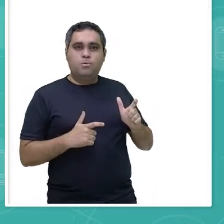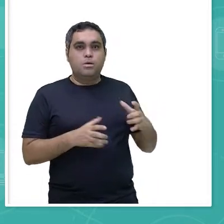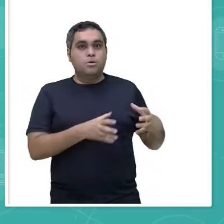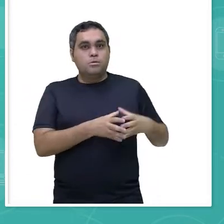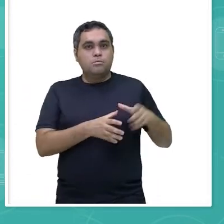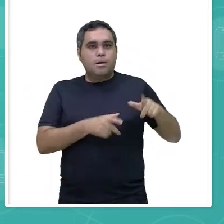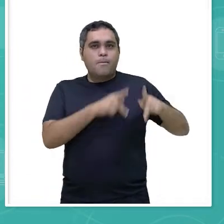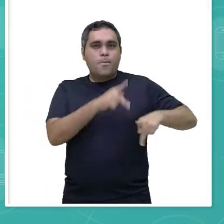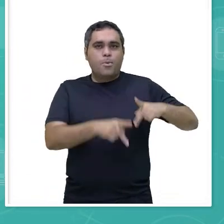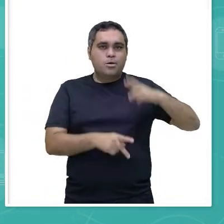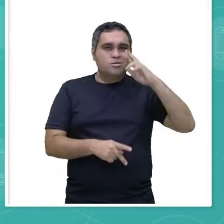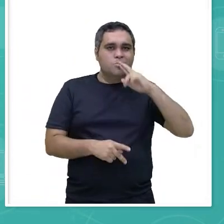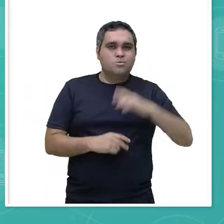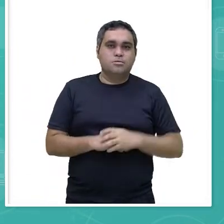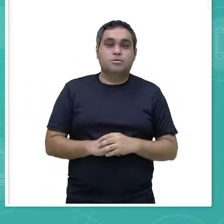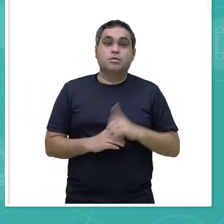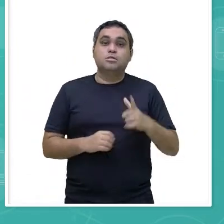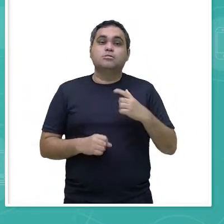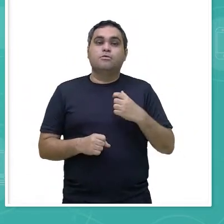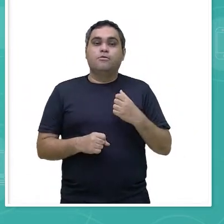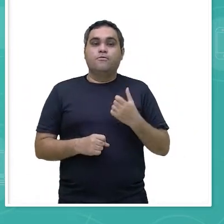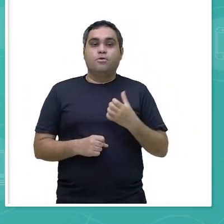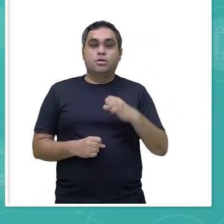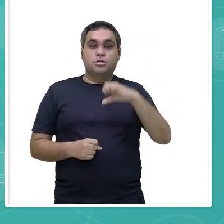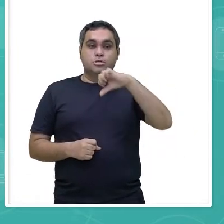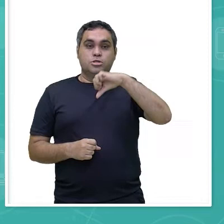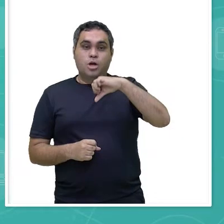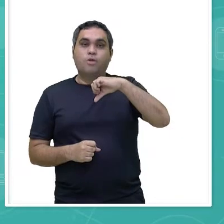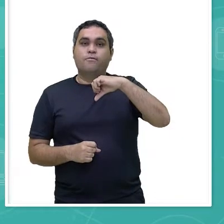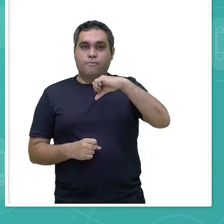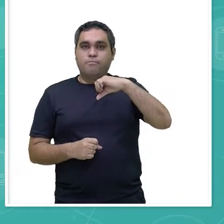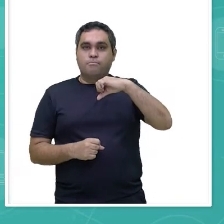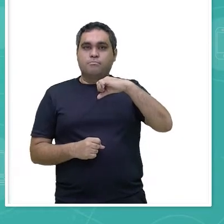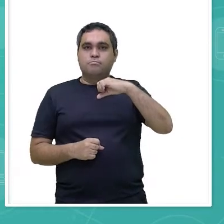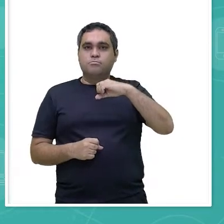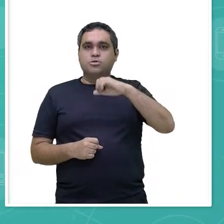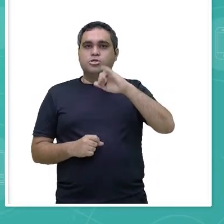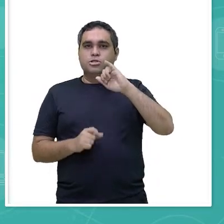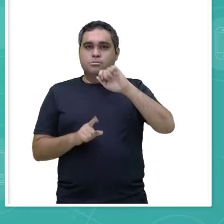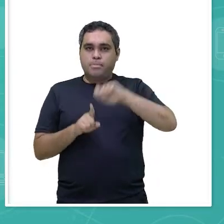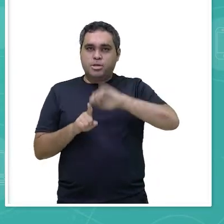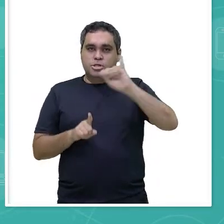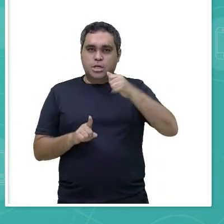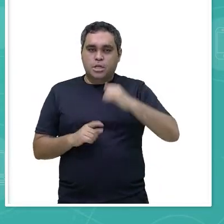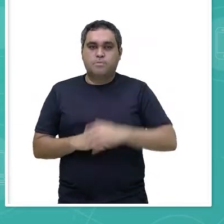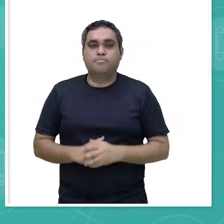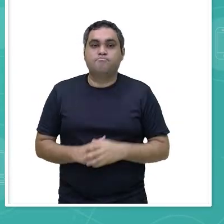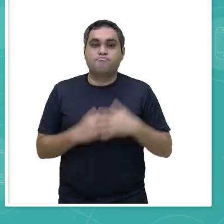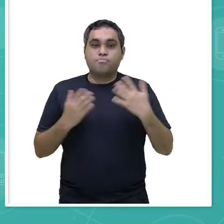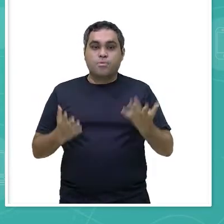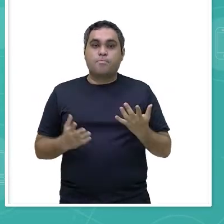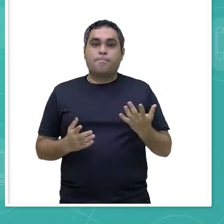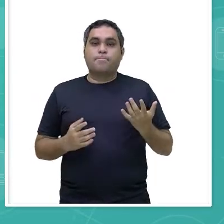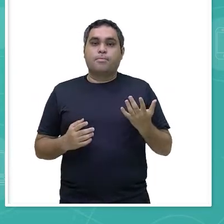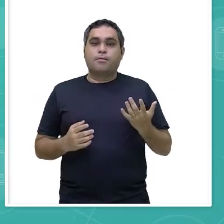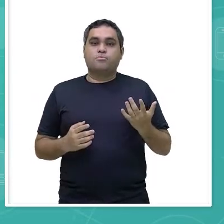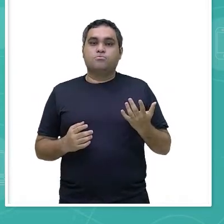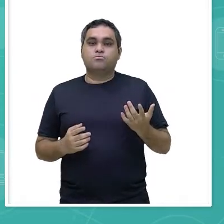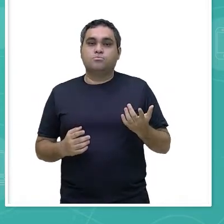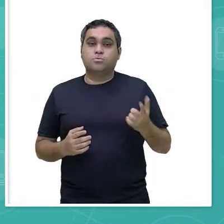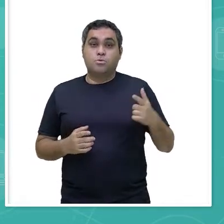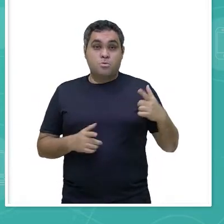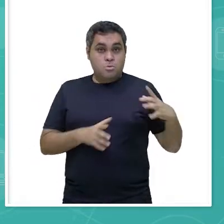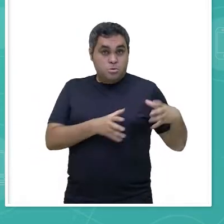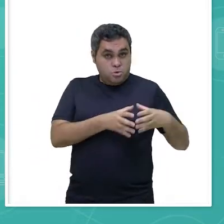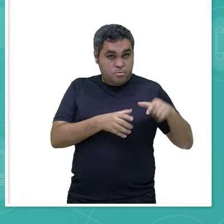9 de janeiro de 1905, conhecido como Domingo Sangrento. Nenhum dos manifestantes tinham